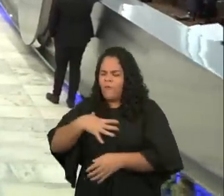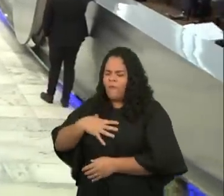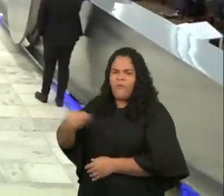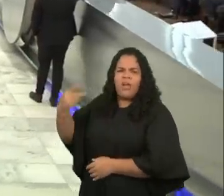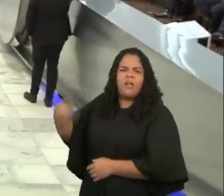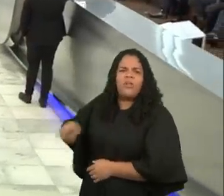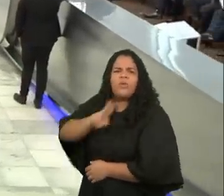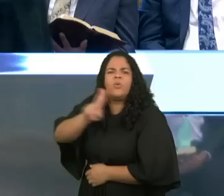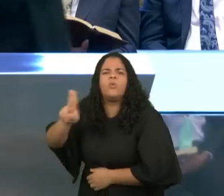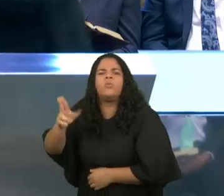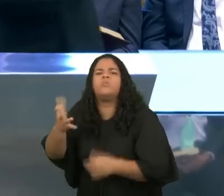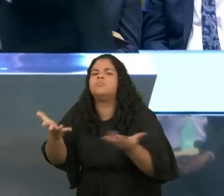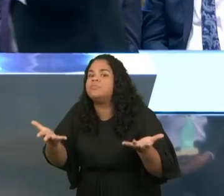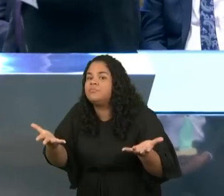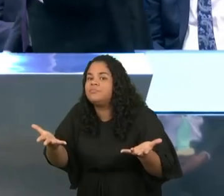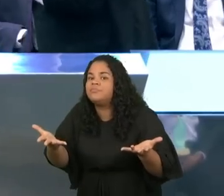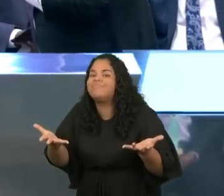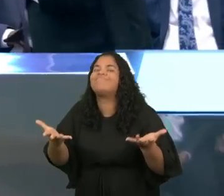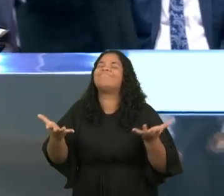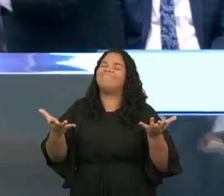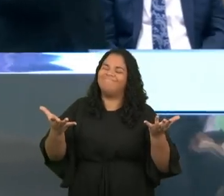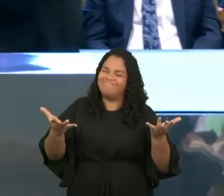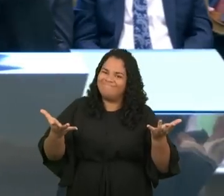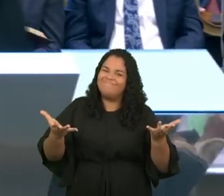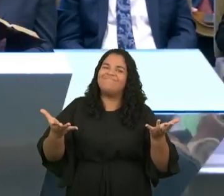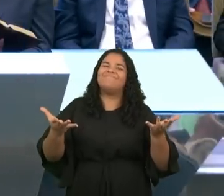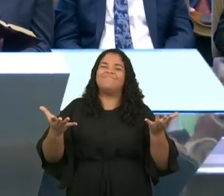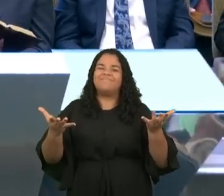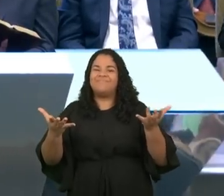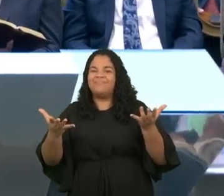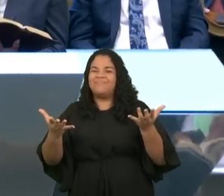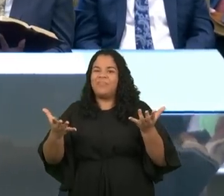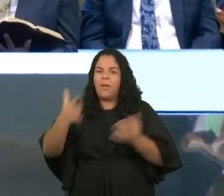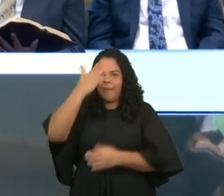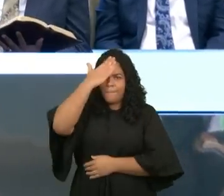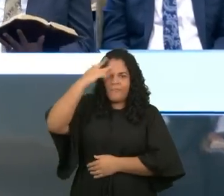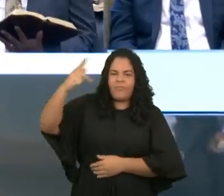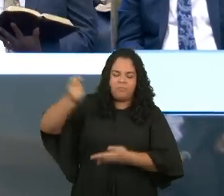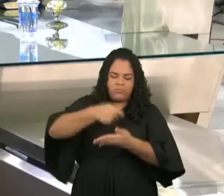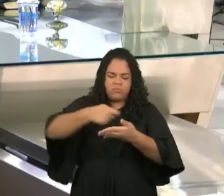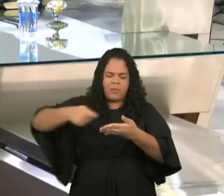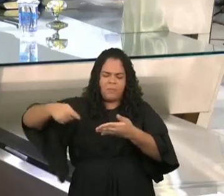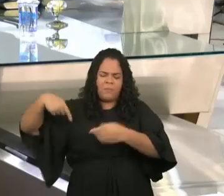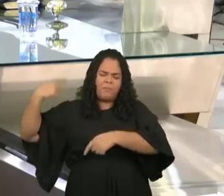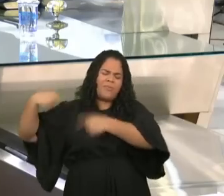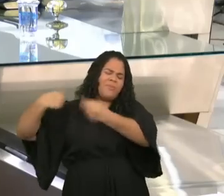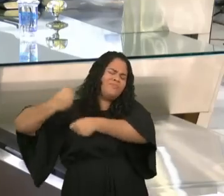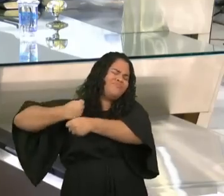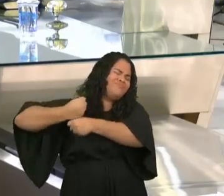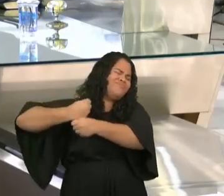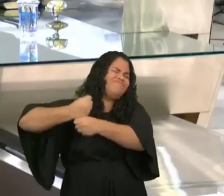Aí um dia desce Gabriel.